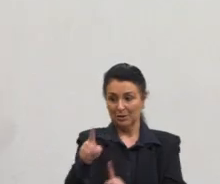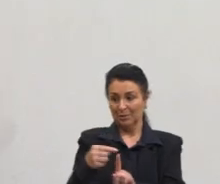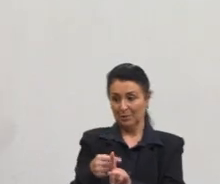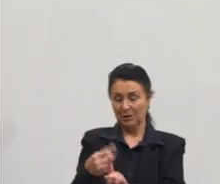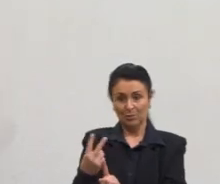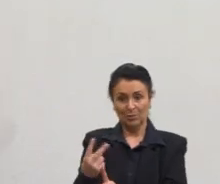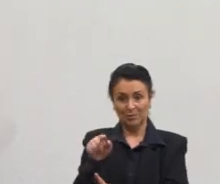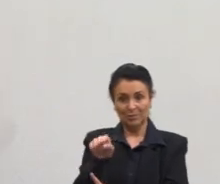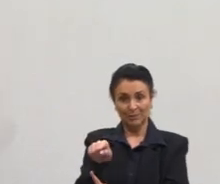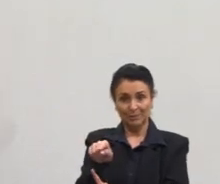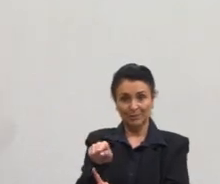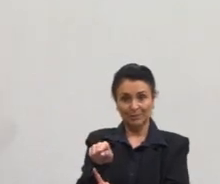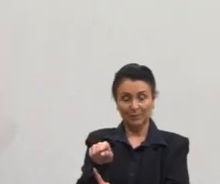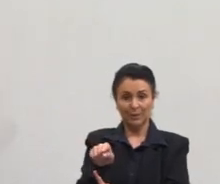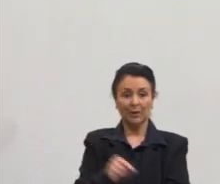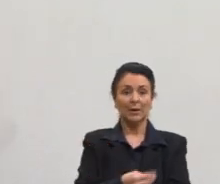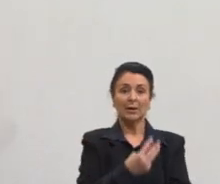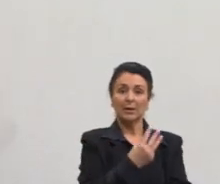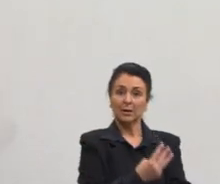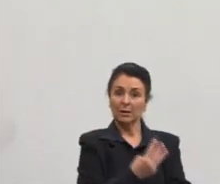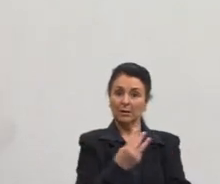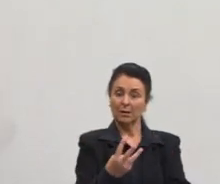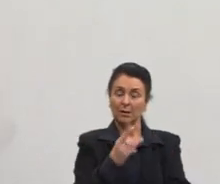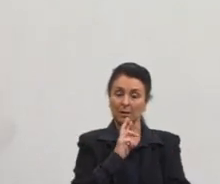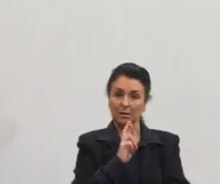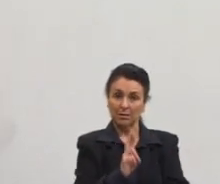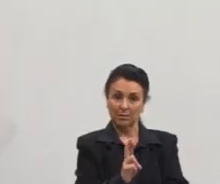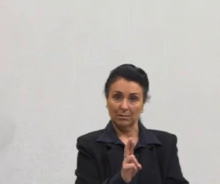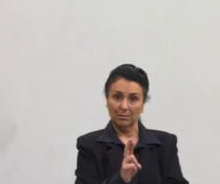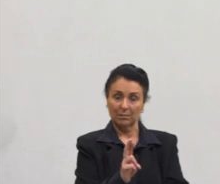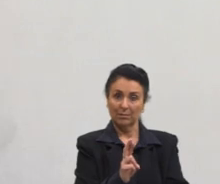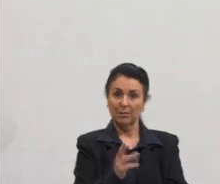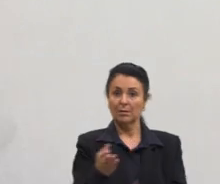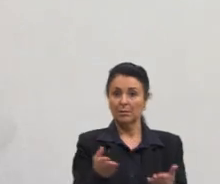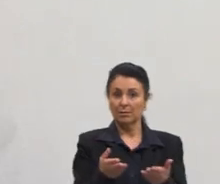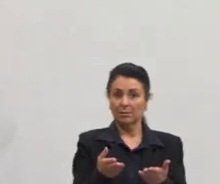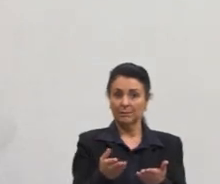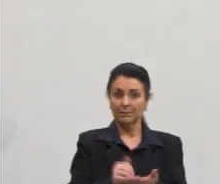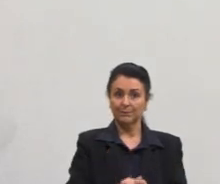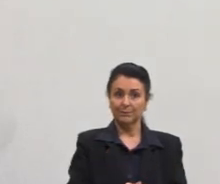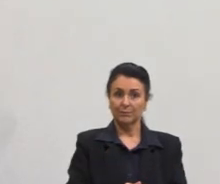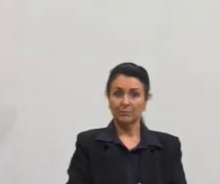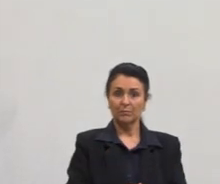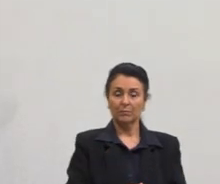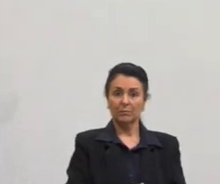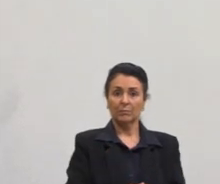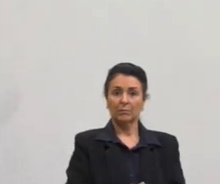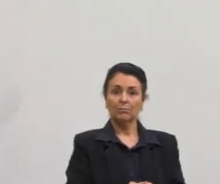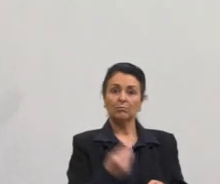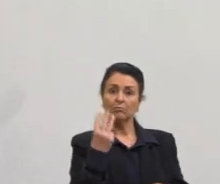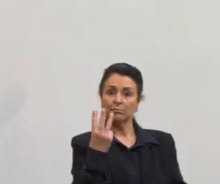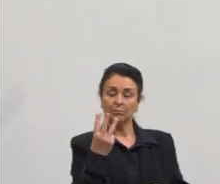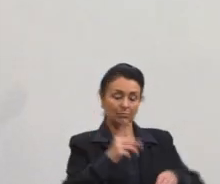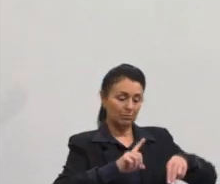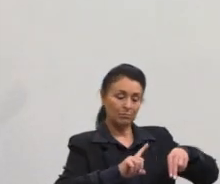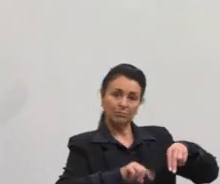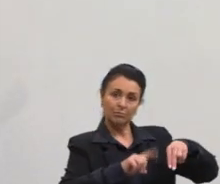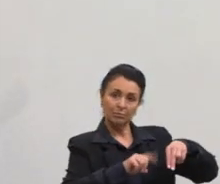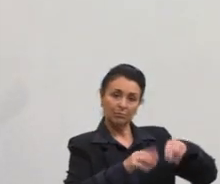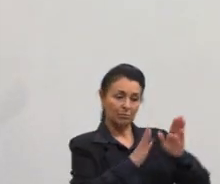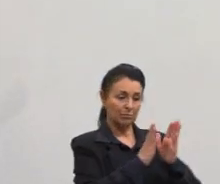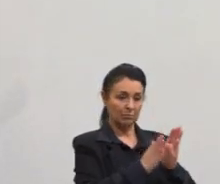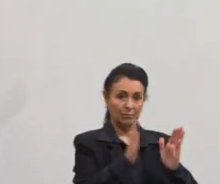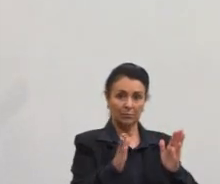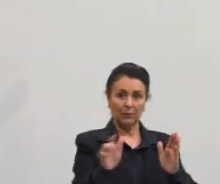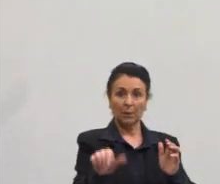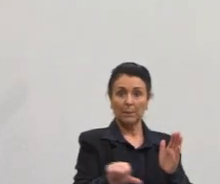+ 2 eu voltei então 33 nós tem três números naturais consecutivos o primeiro